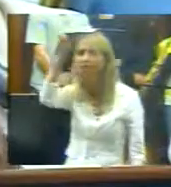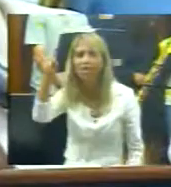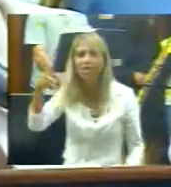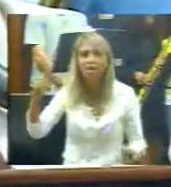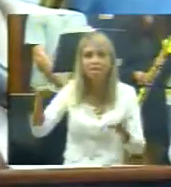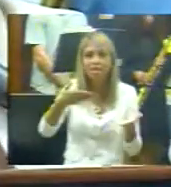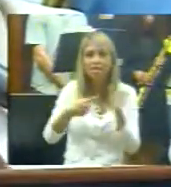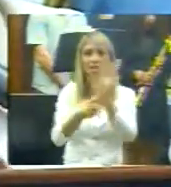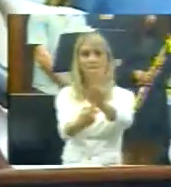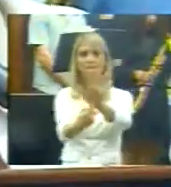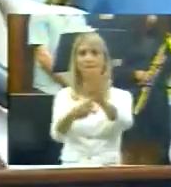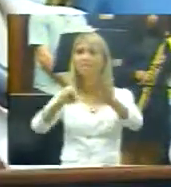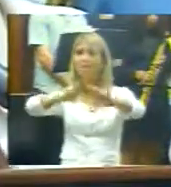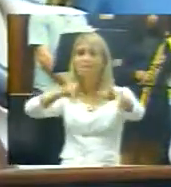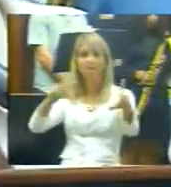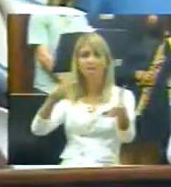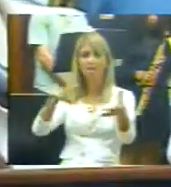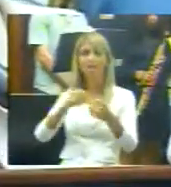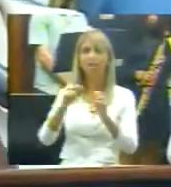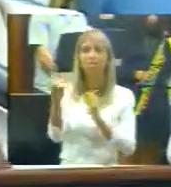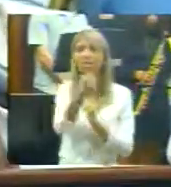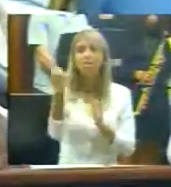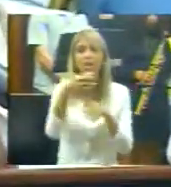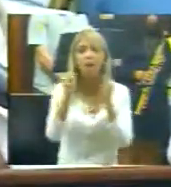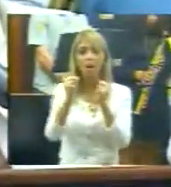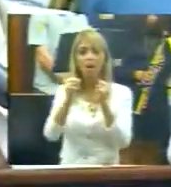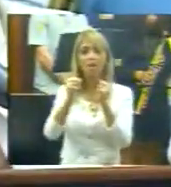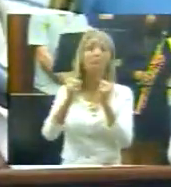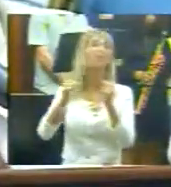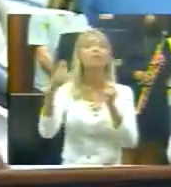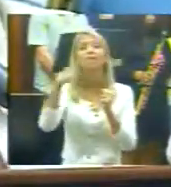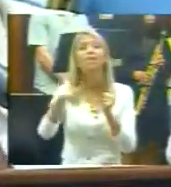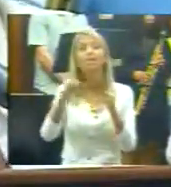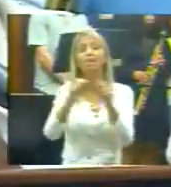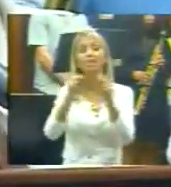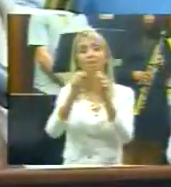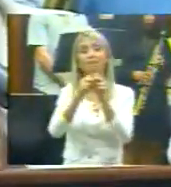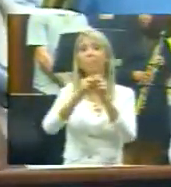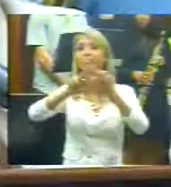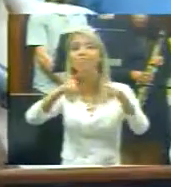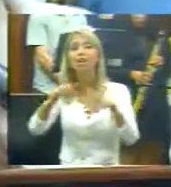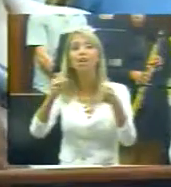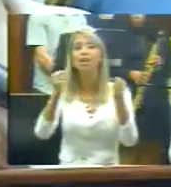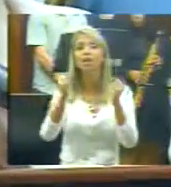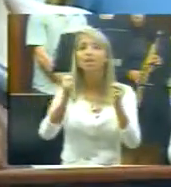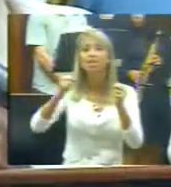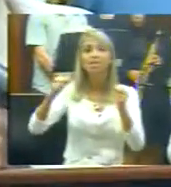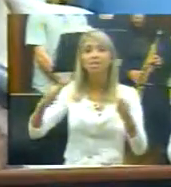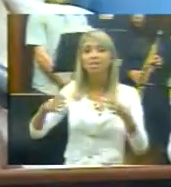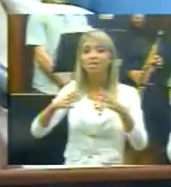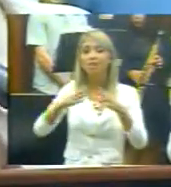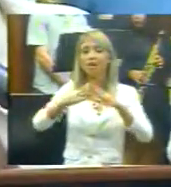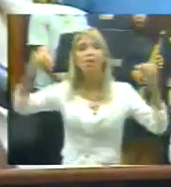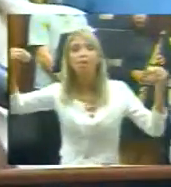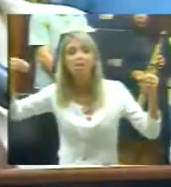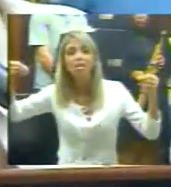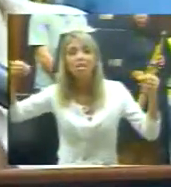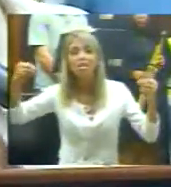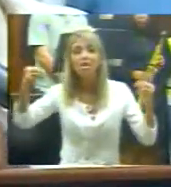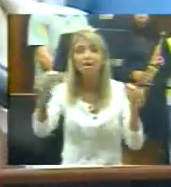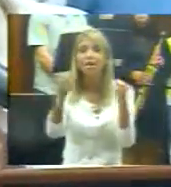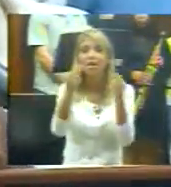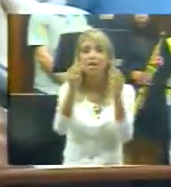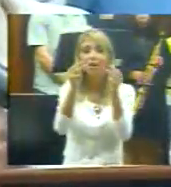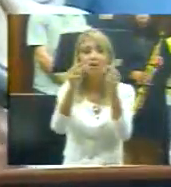para aparecer seja a guerra de todos vocês, a garra de todos vocês, para que nós possamos salvar alguns